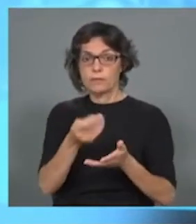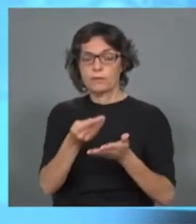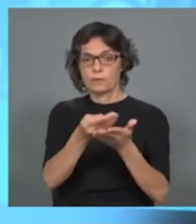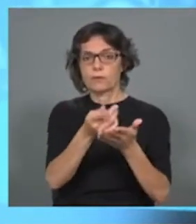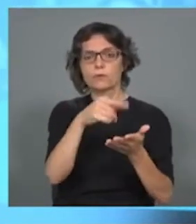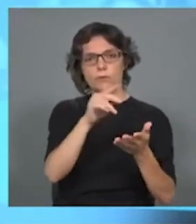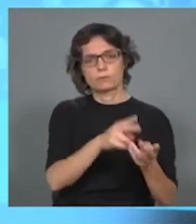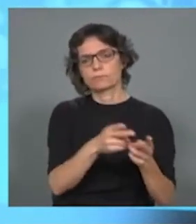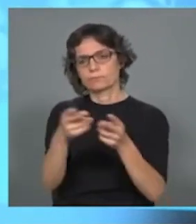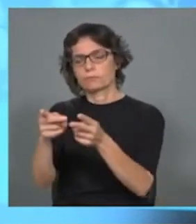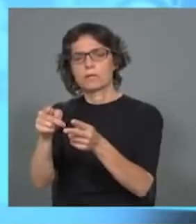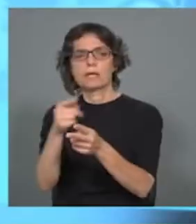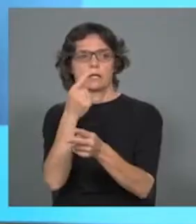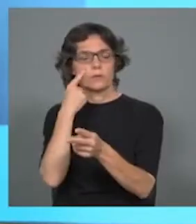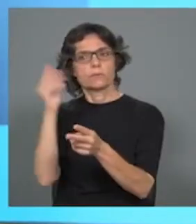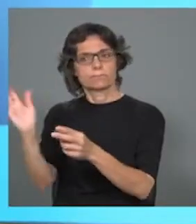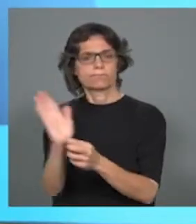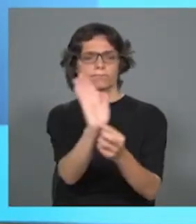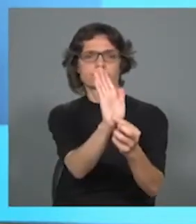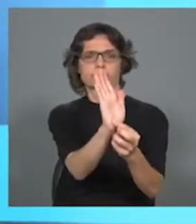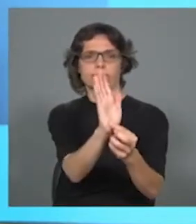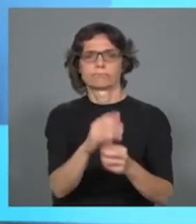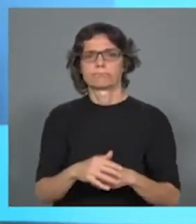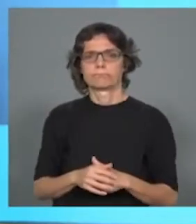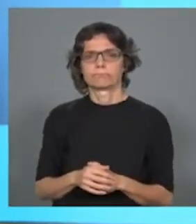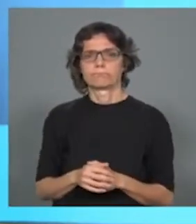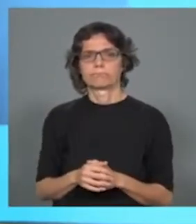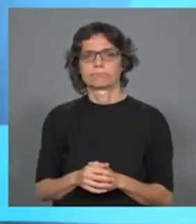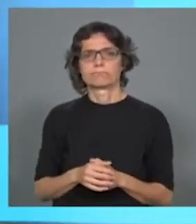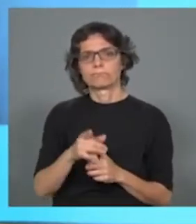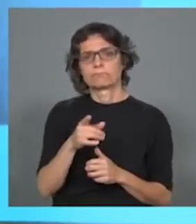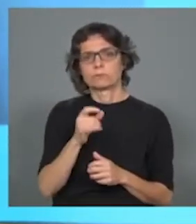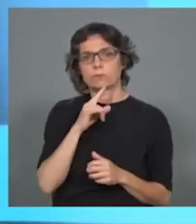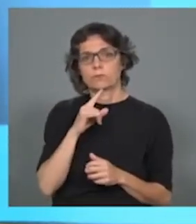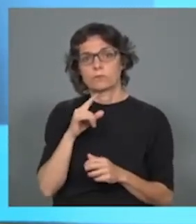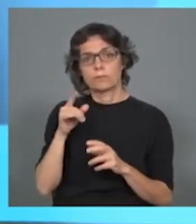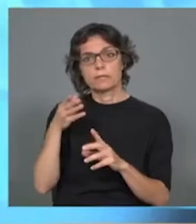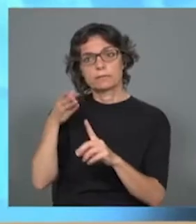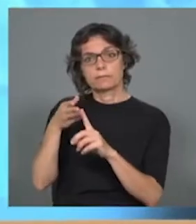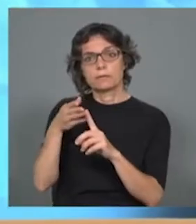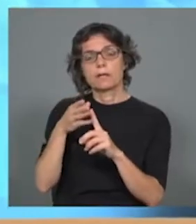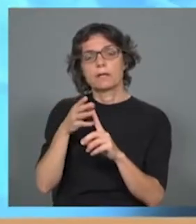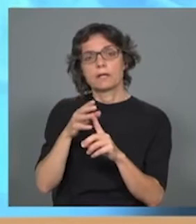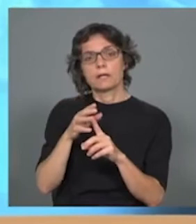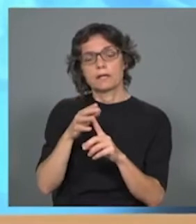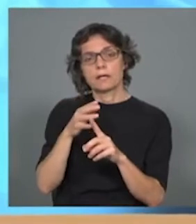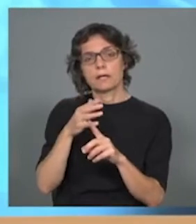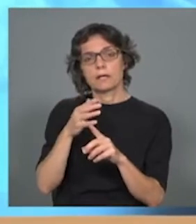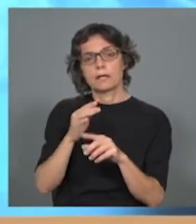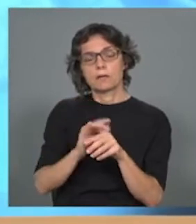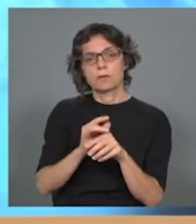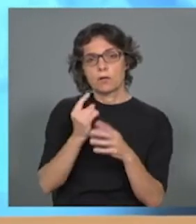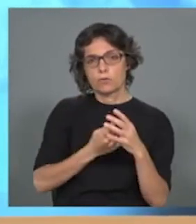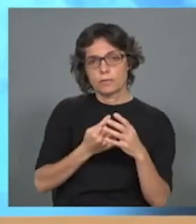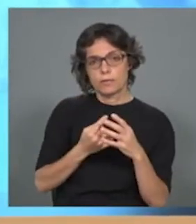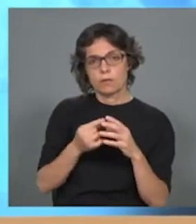doado. E com respostas muito concretas neste problema da solidão de pessoas mais vulneráveis, nomeadamente os idosos. Entre a solidão